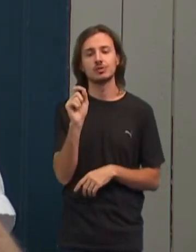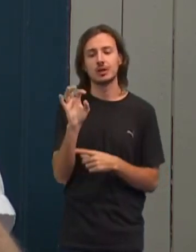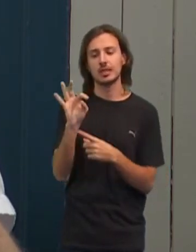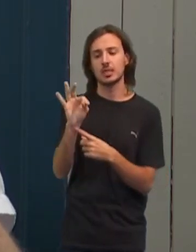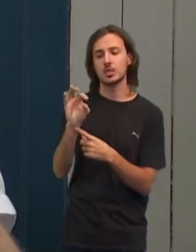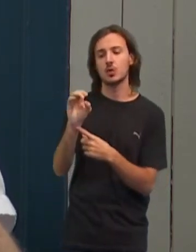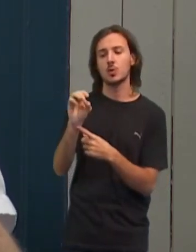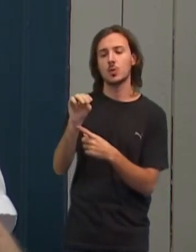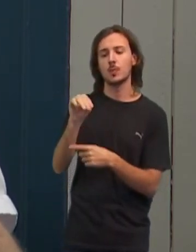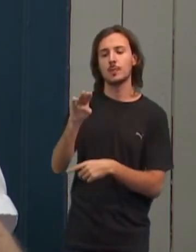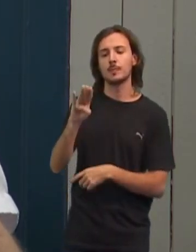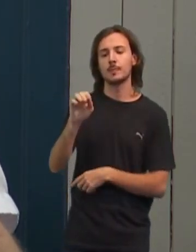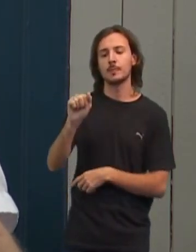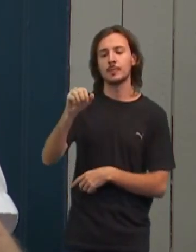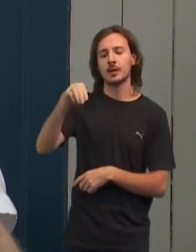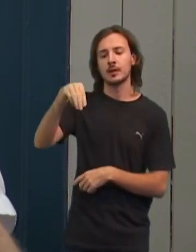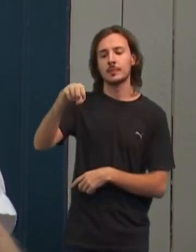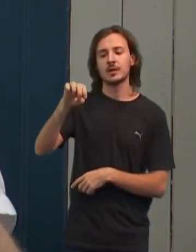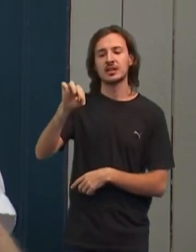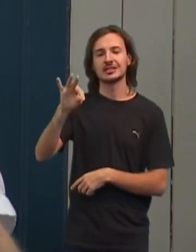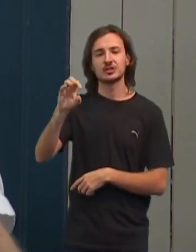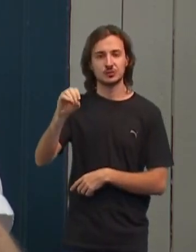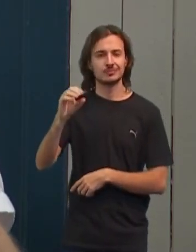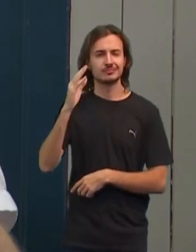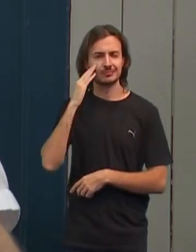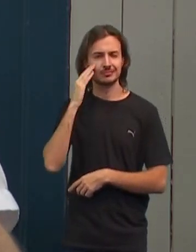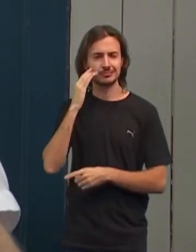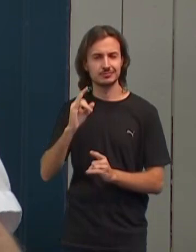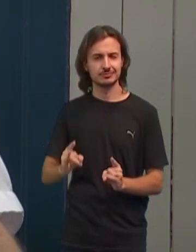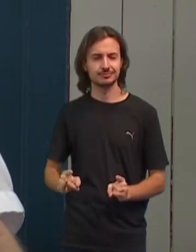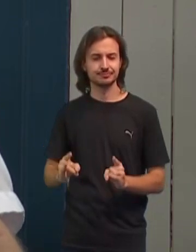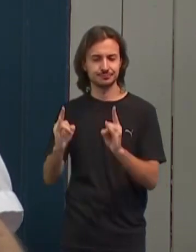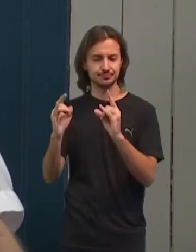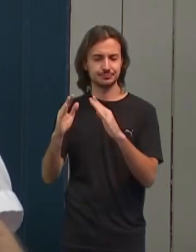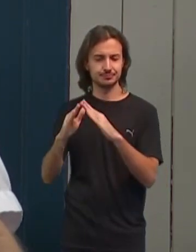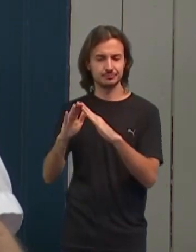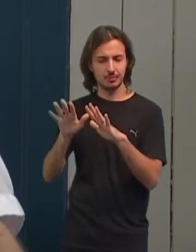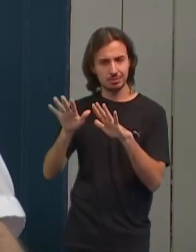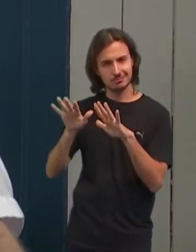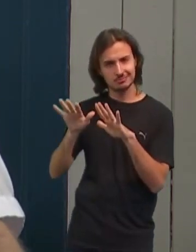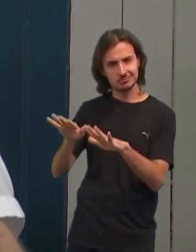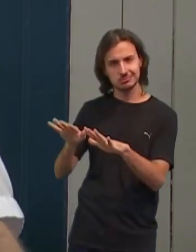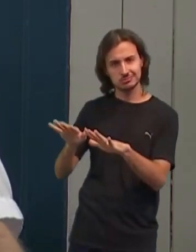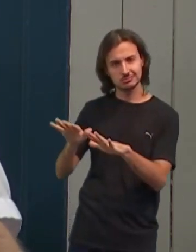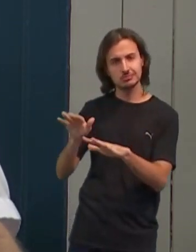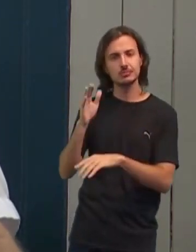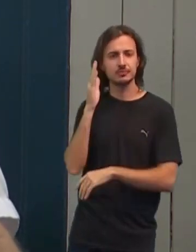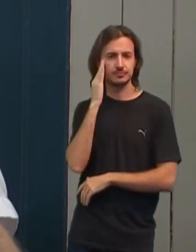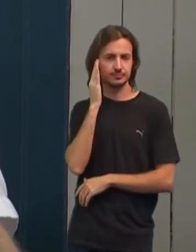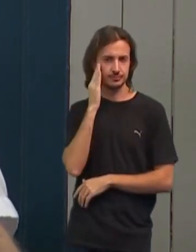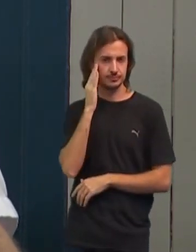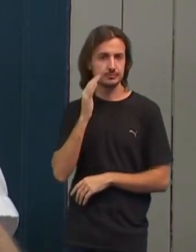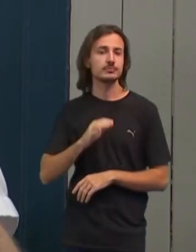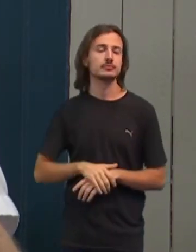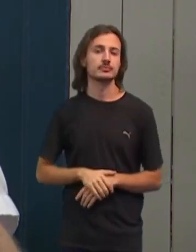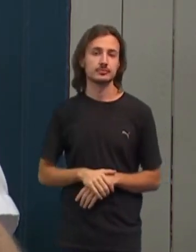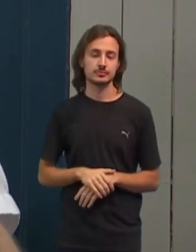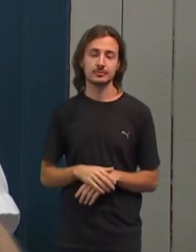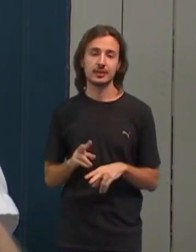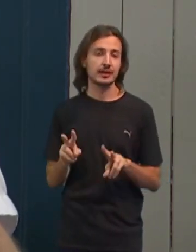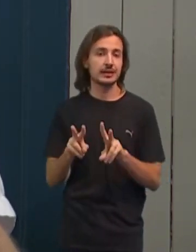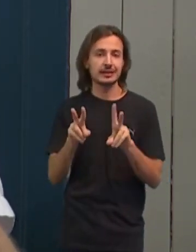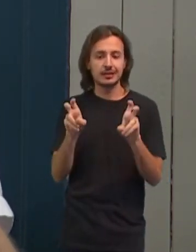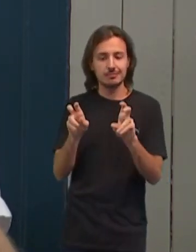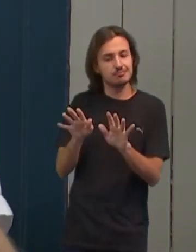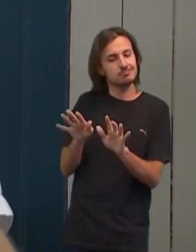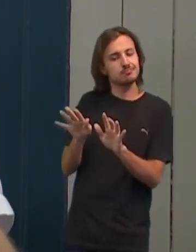Nós temos, nos últimos tempos, sofrido até alguma pressão com a questão de